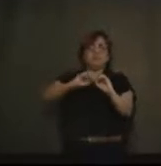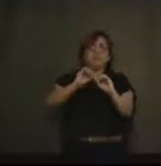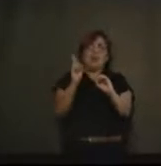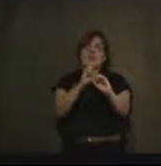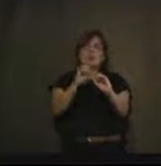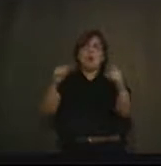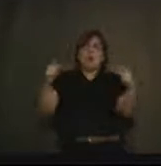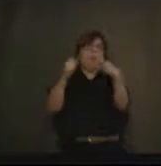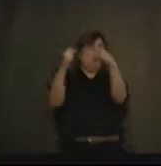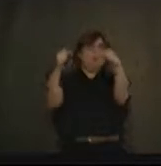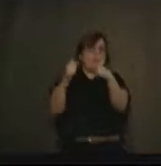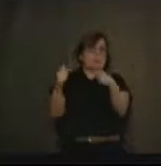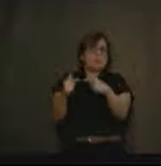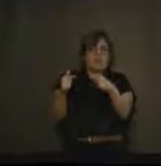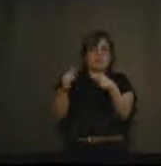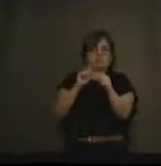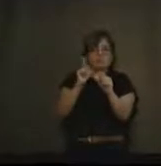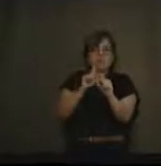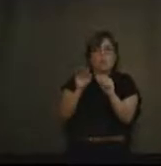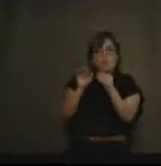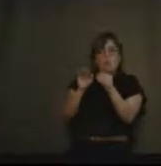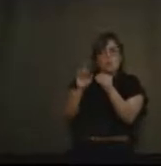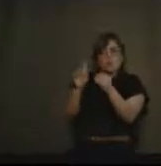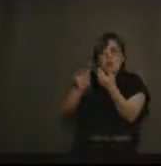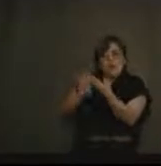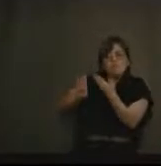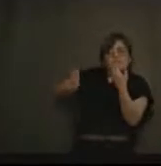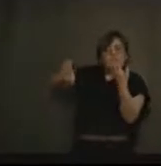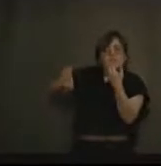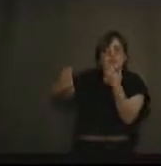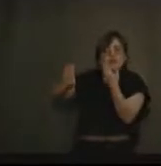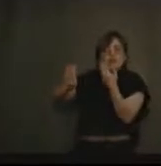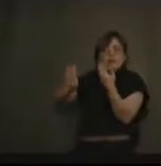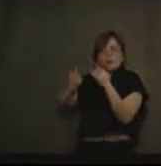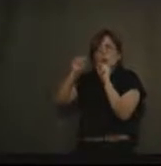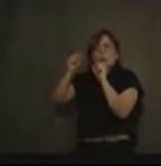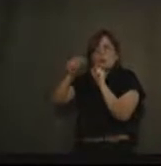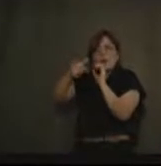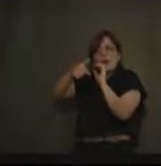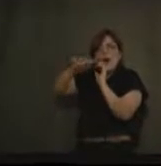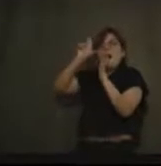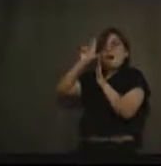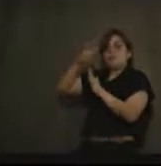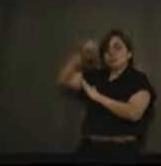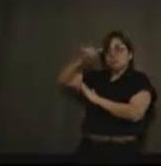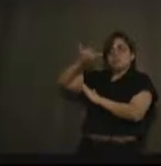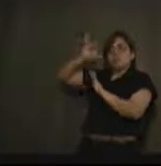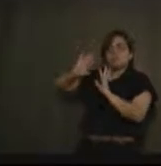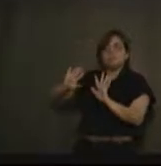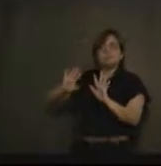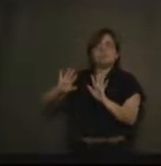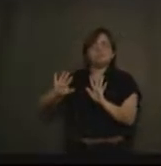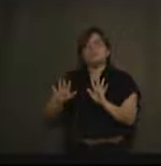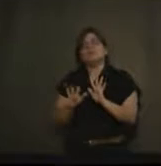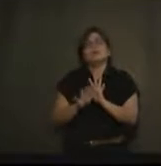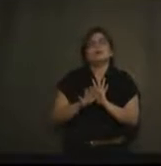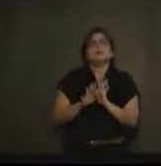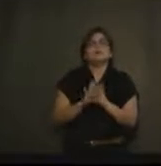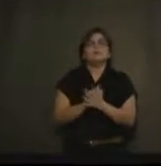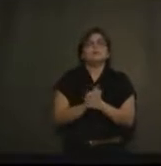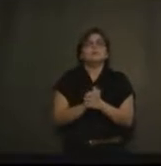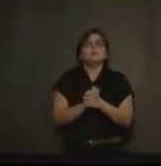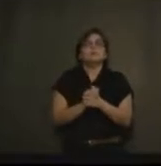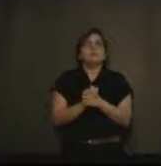não se afastava daquilo que seria previsto, a menos que existisse um planeta desconhecido até então,